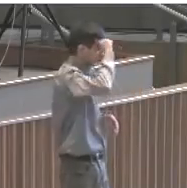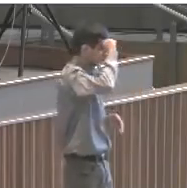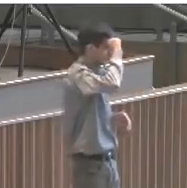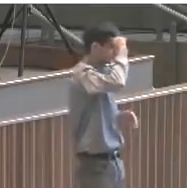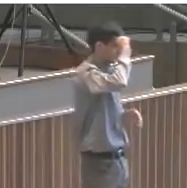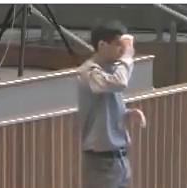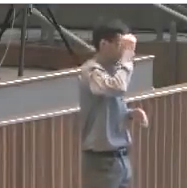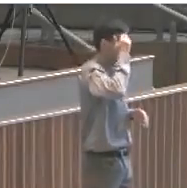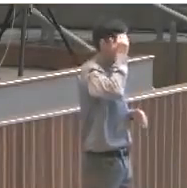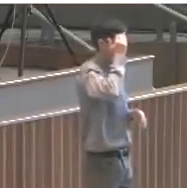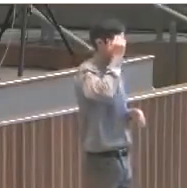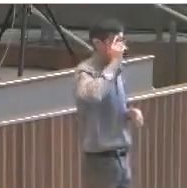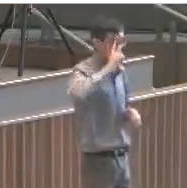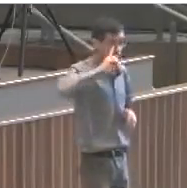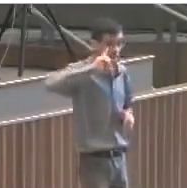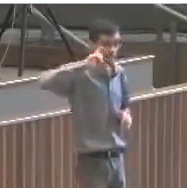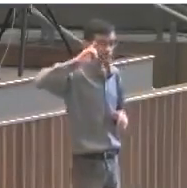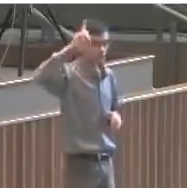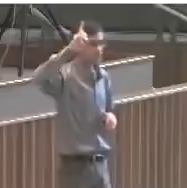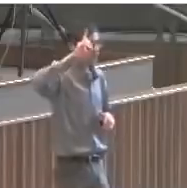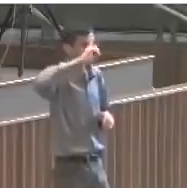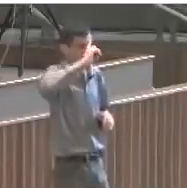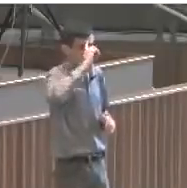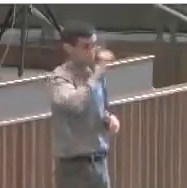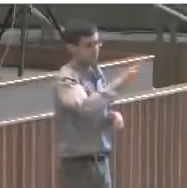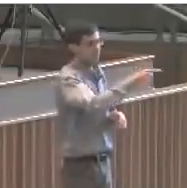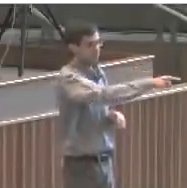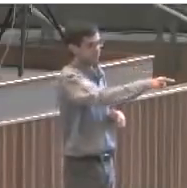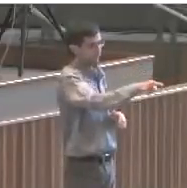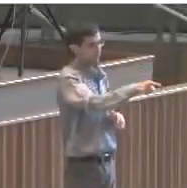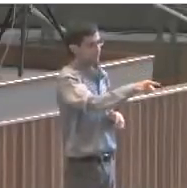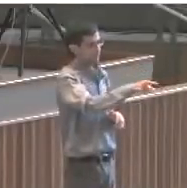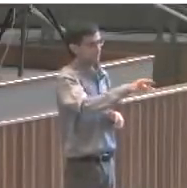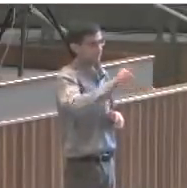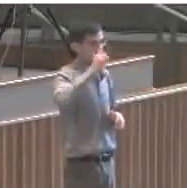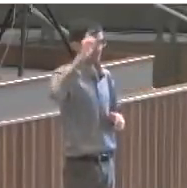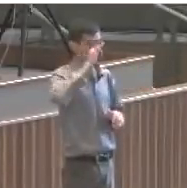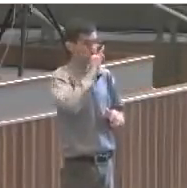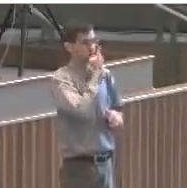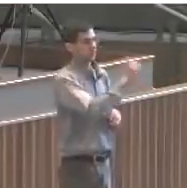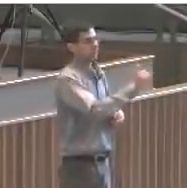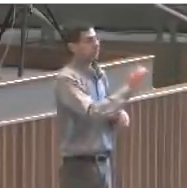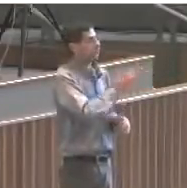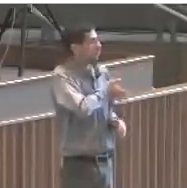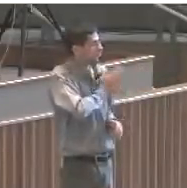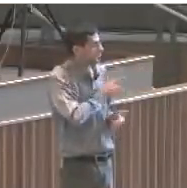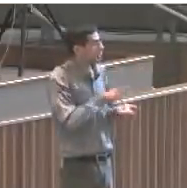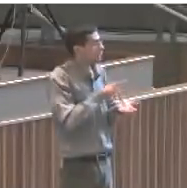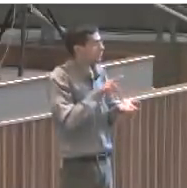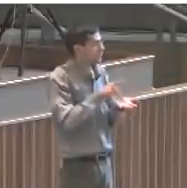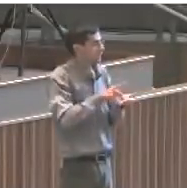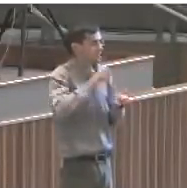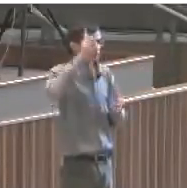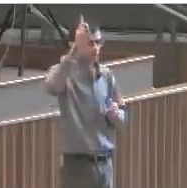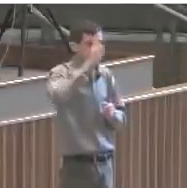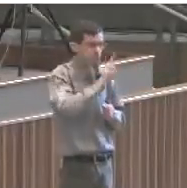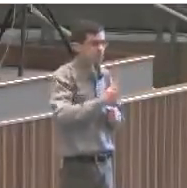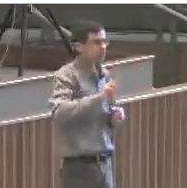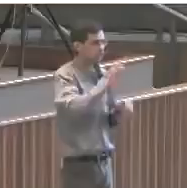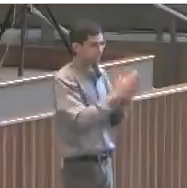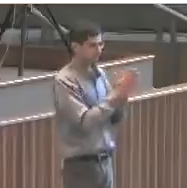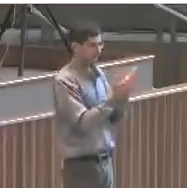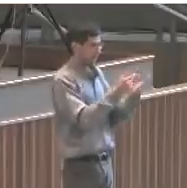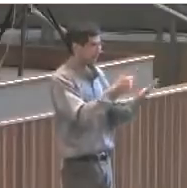então deus tem te dado ordens deus tem falado ao nosso coração deus tem falado através da sua palavra